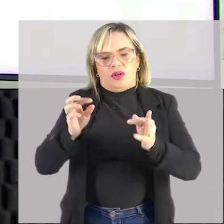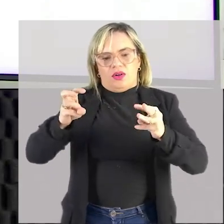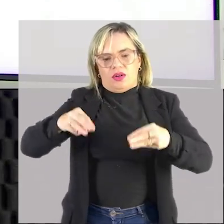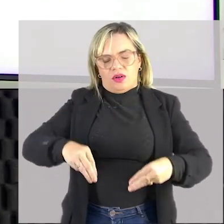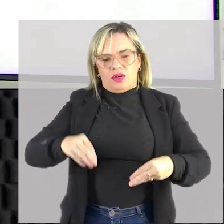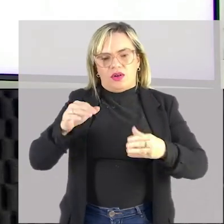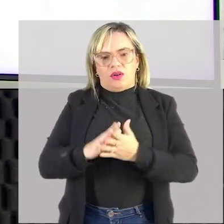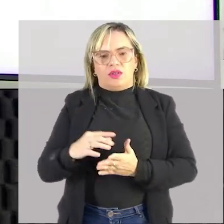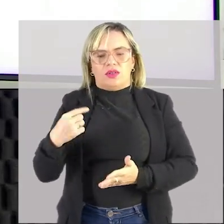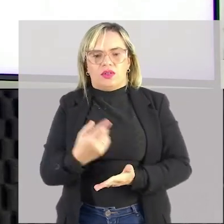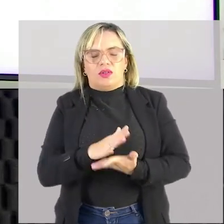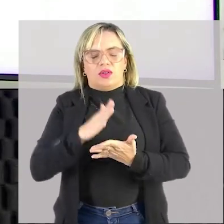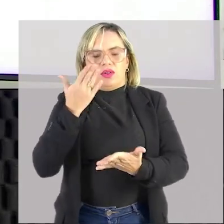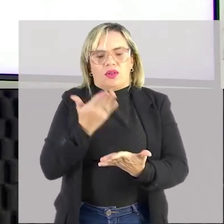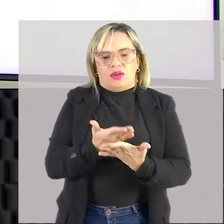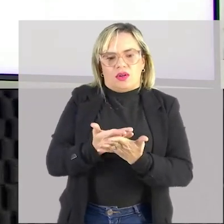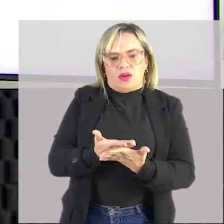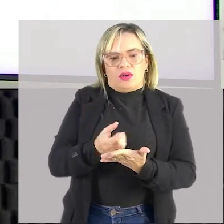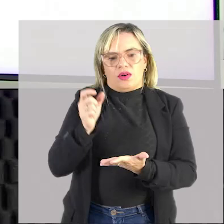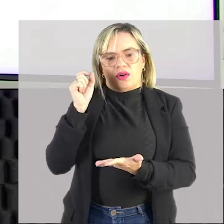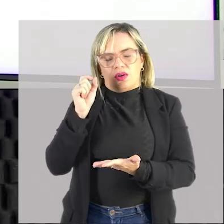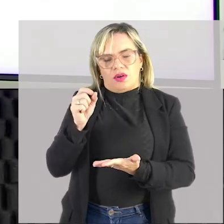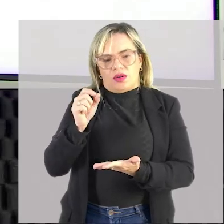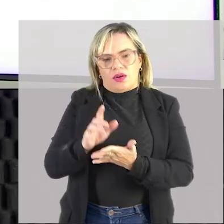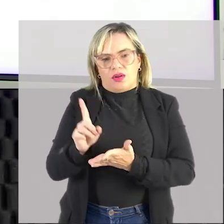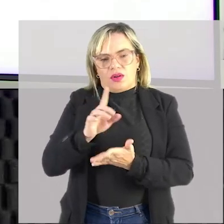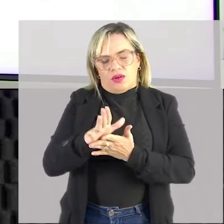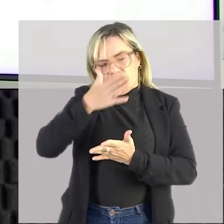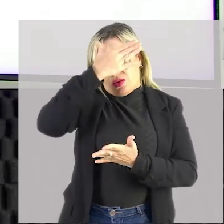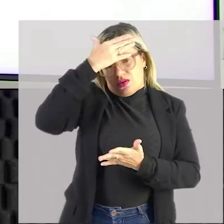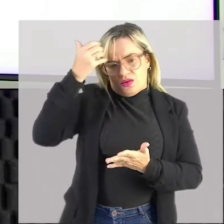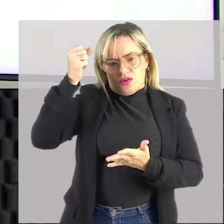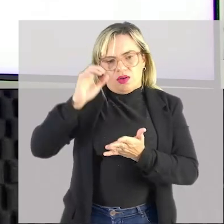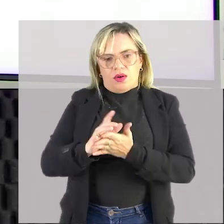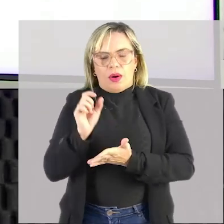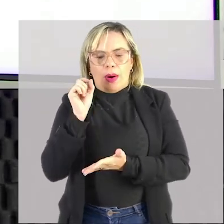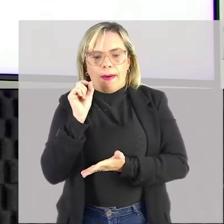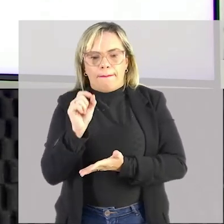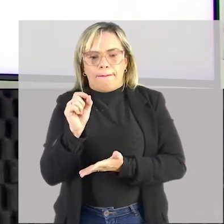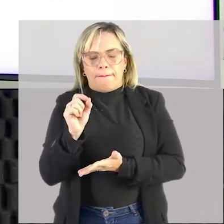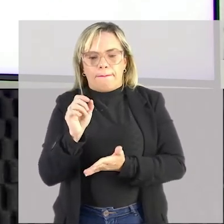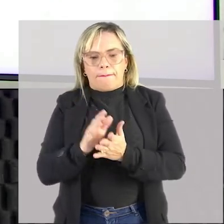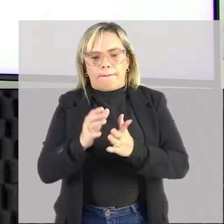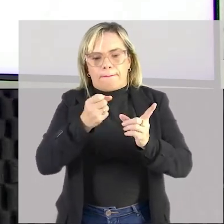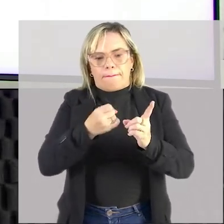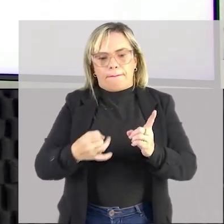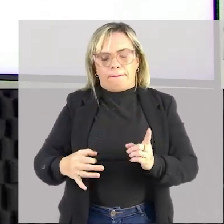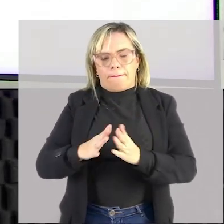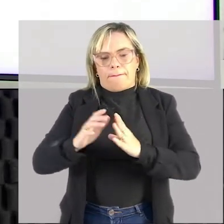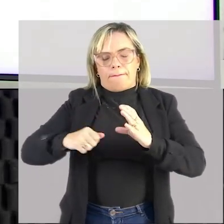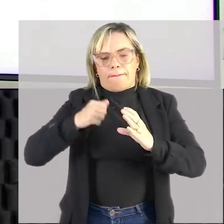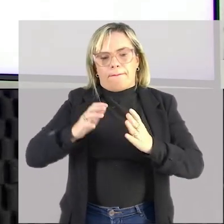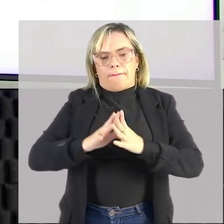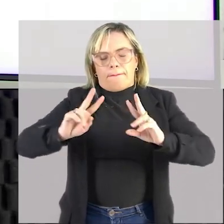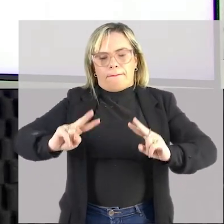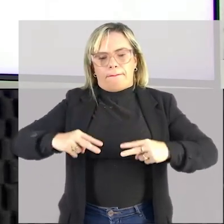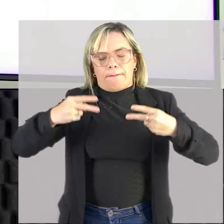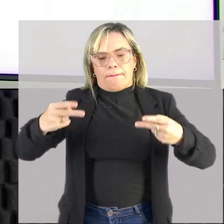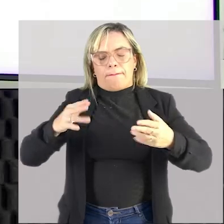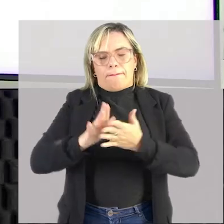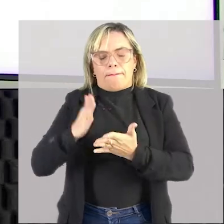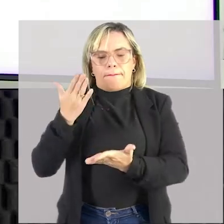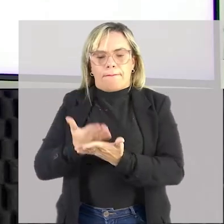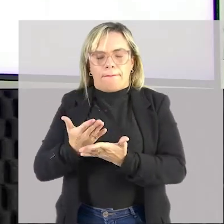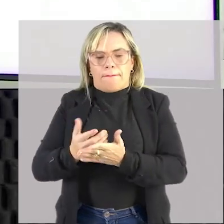final da nossa aula. Não esqueça que na descrição desse vídeo tem um link com os materiais para